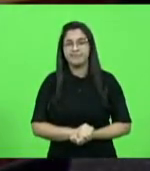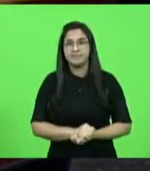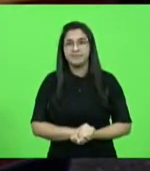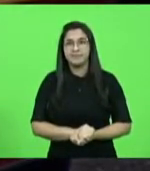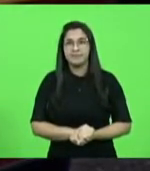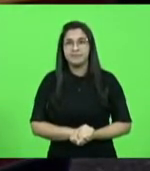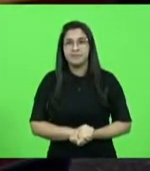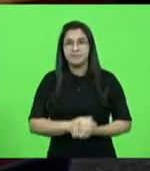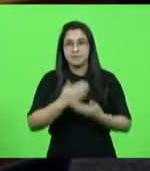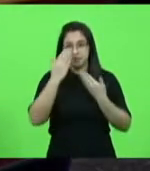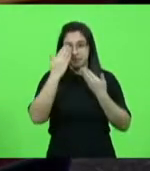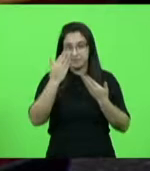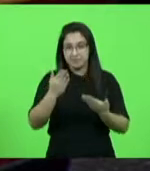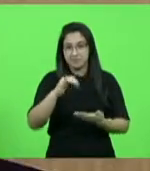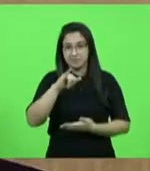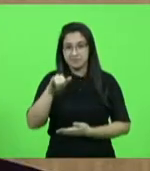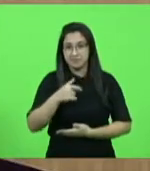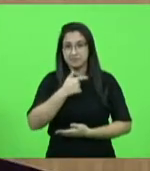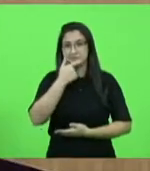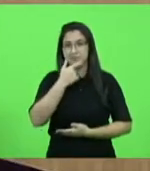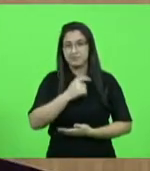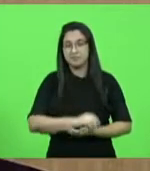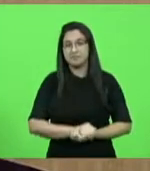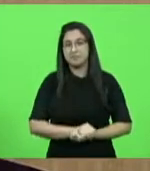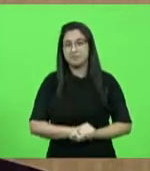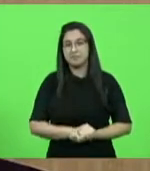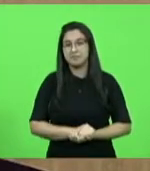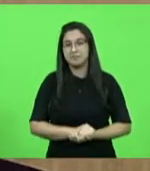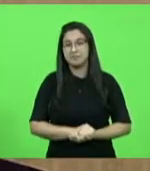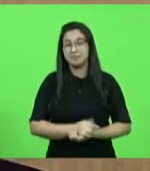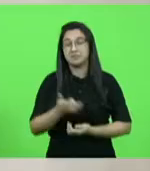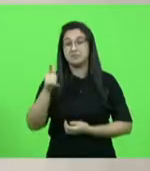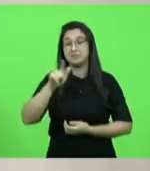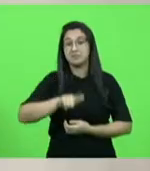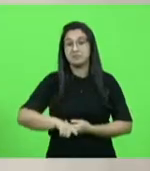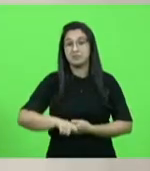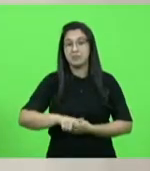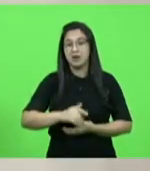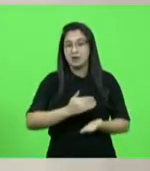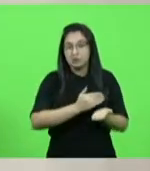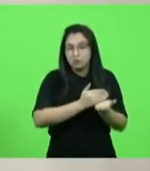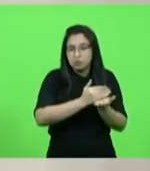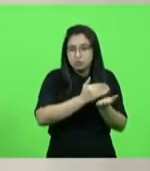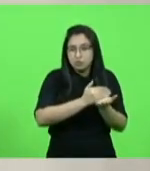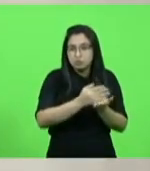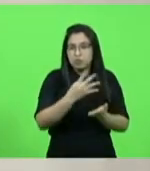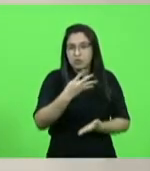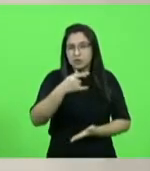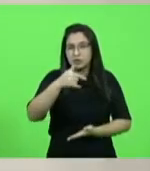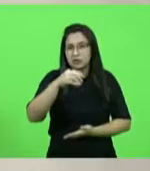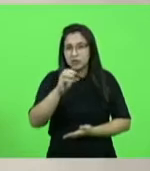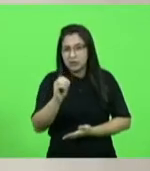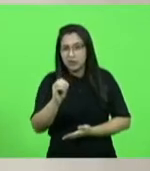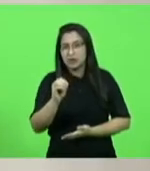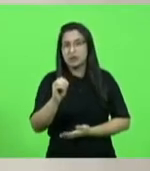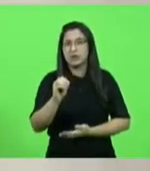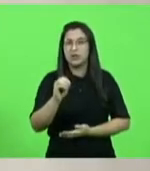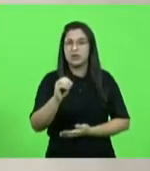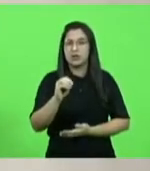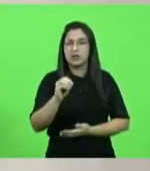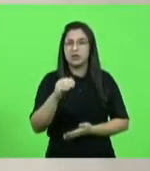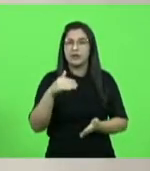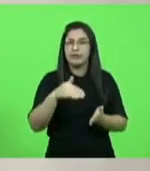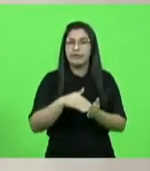Obrigado, deputado Gerri. Gostaria de incluir aí também o início da 470 em Campos Novos até Rio do